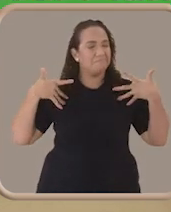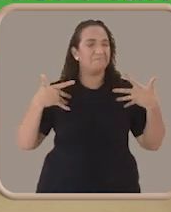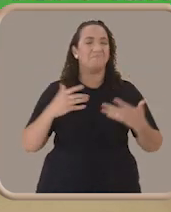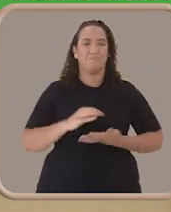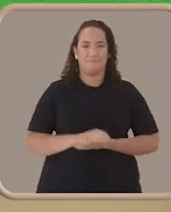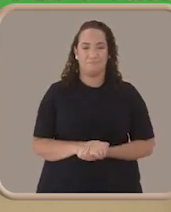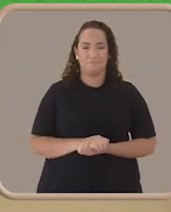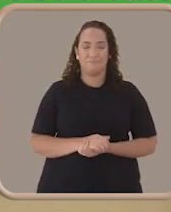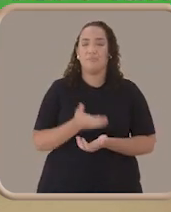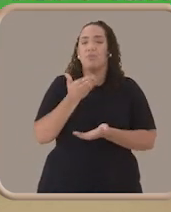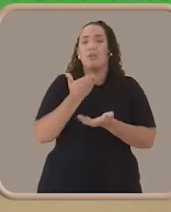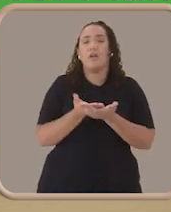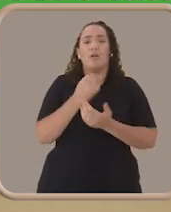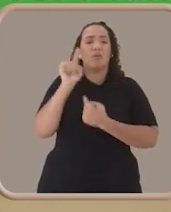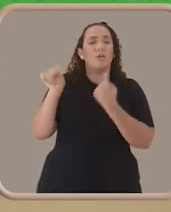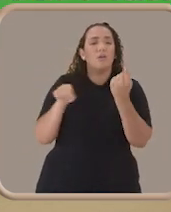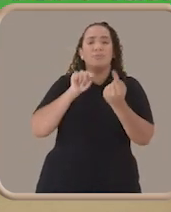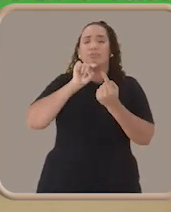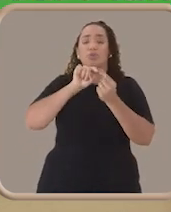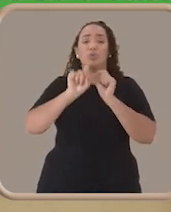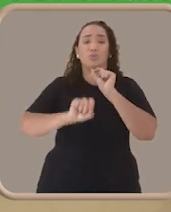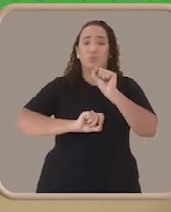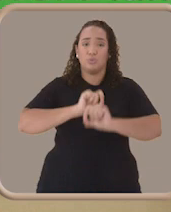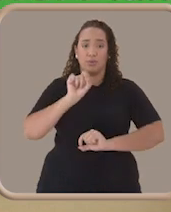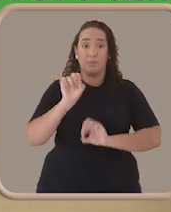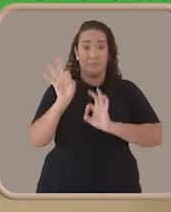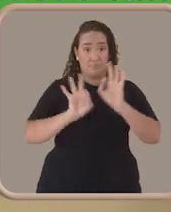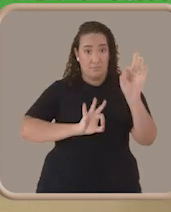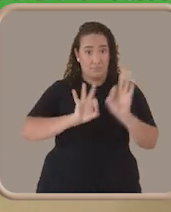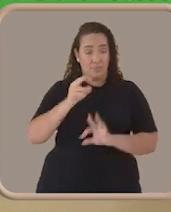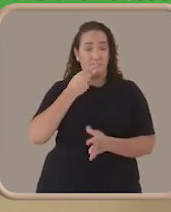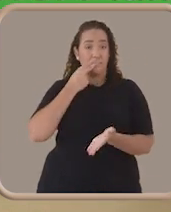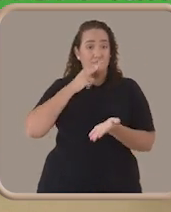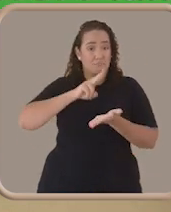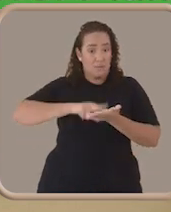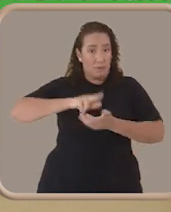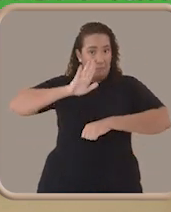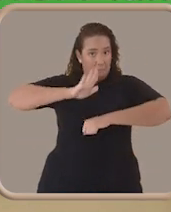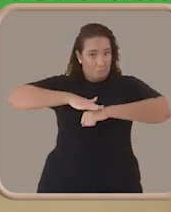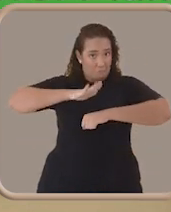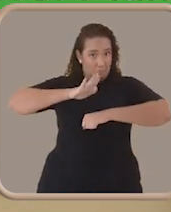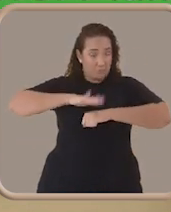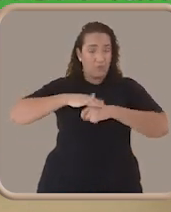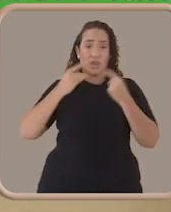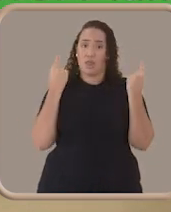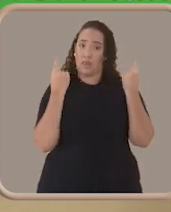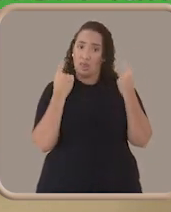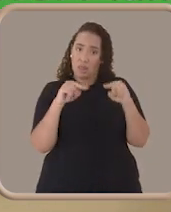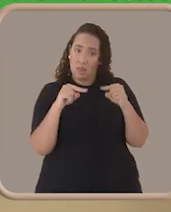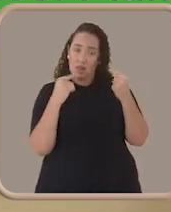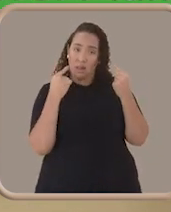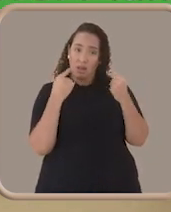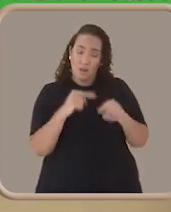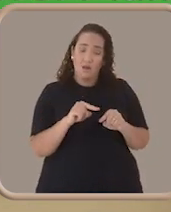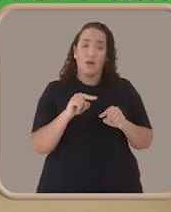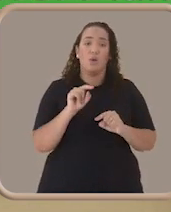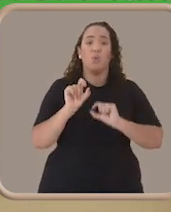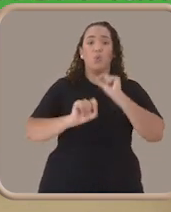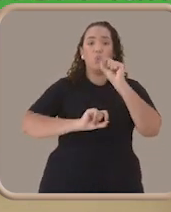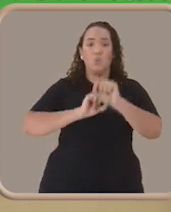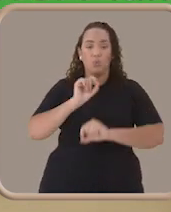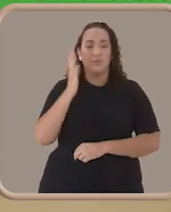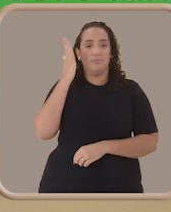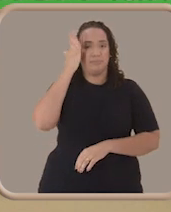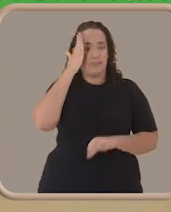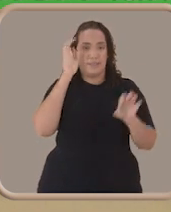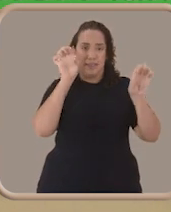O objetivo da aula é planejar cartas pessoais de reclamação, considerando as convenções, a estrutura